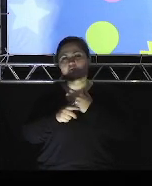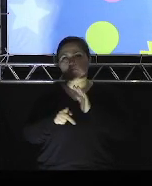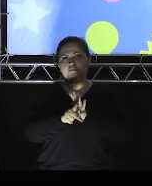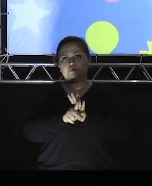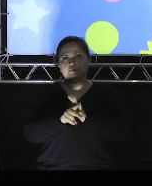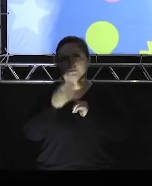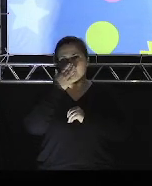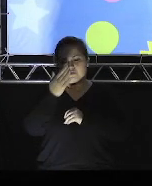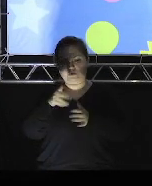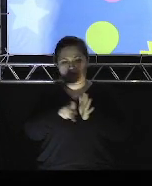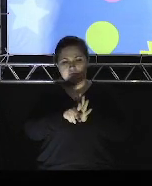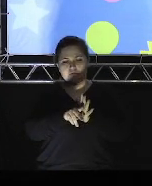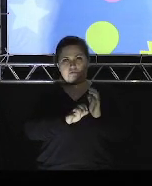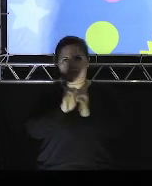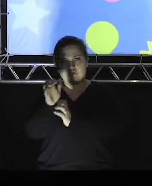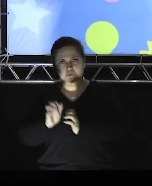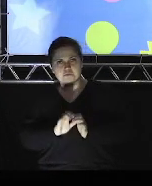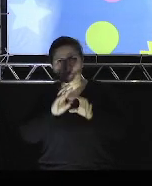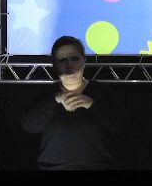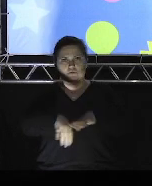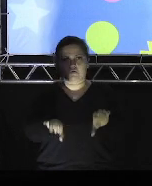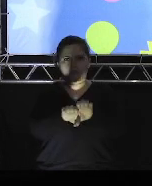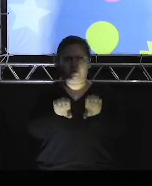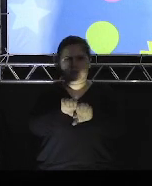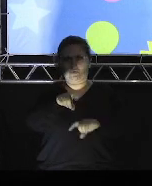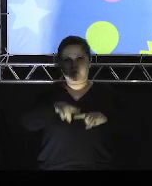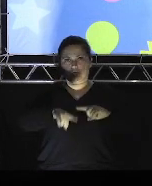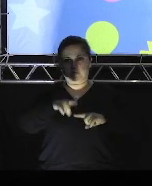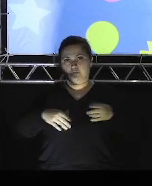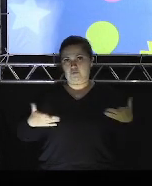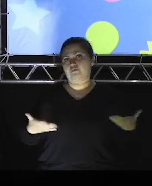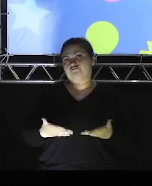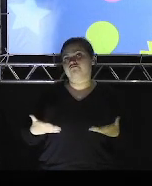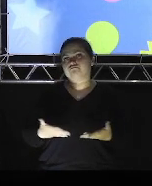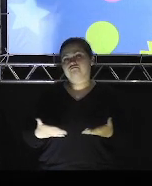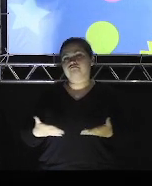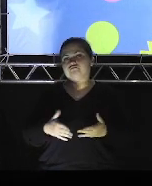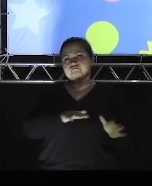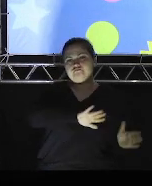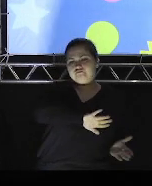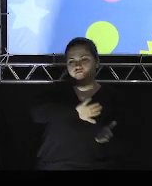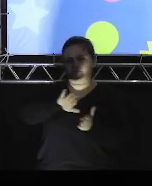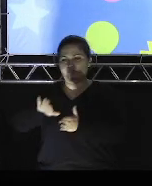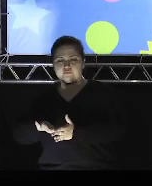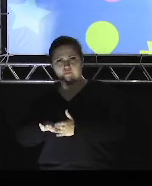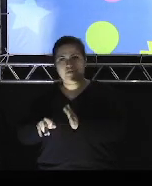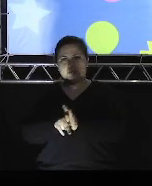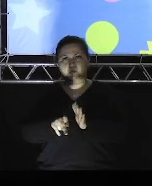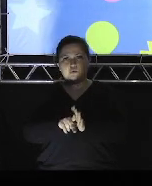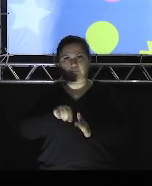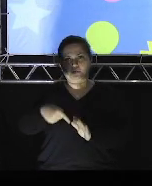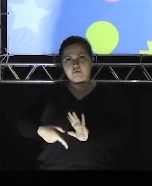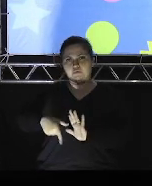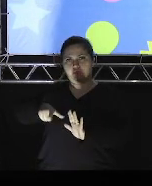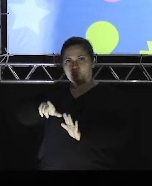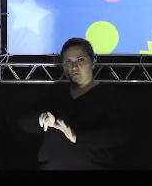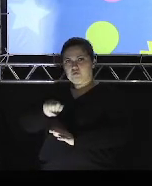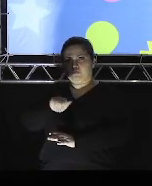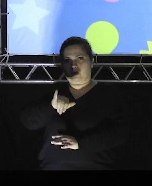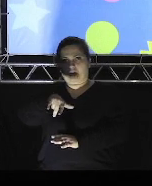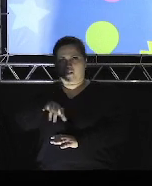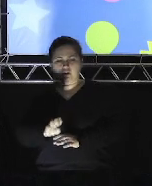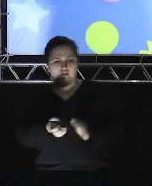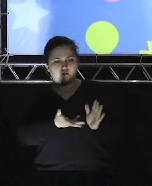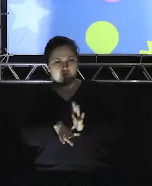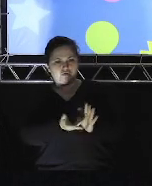organização toda, dentro da estrutura de produtos agora. E os agilistas que estavam dentro daquela